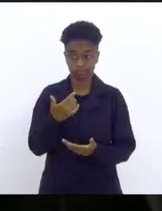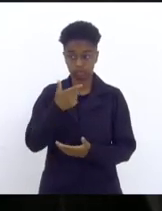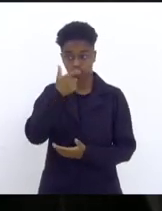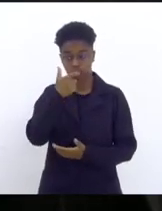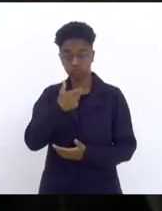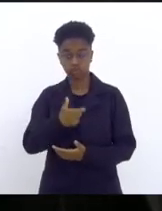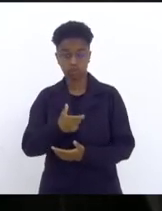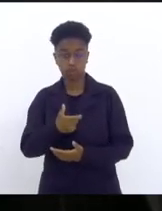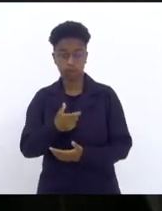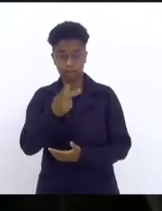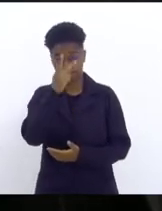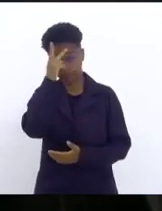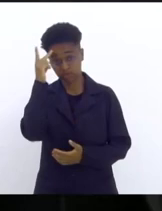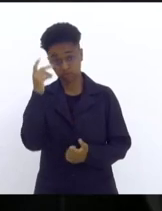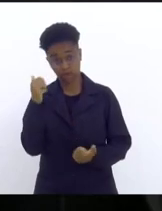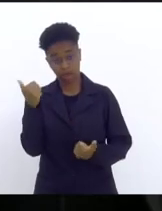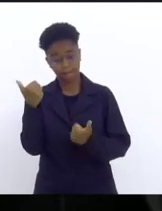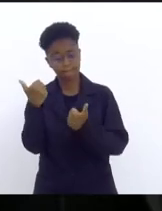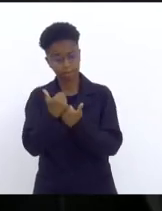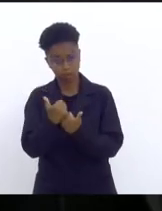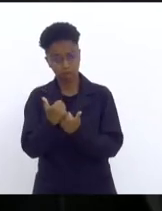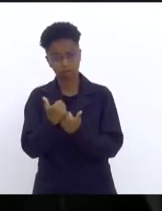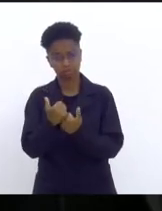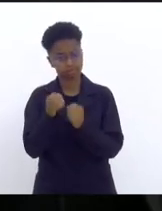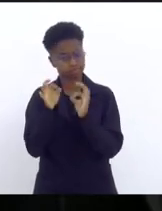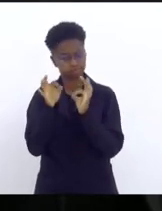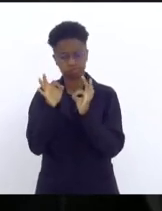que apoia integralmente